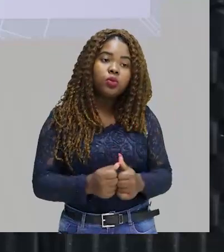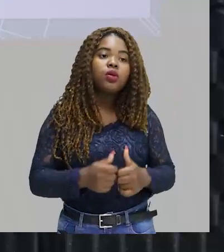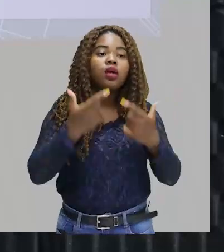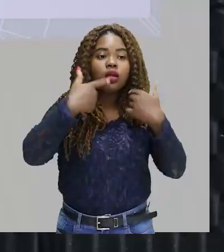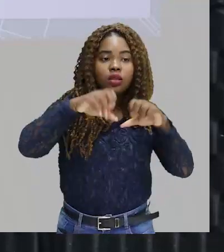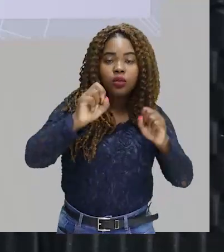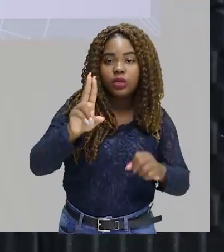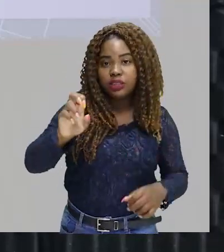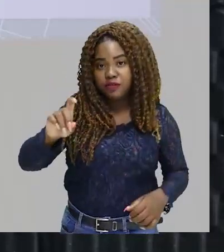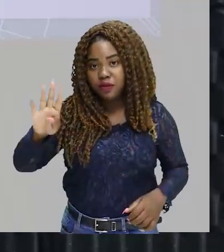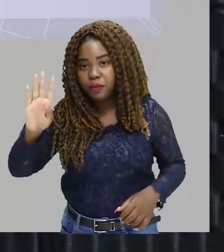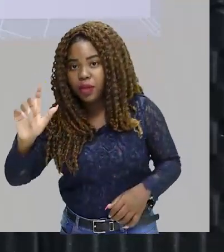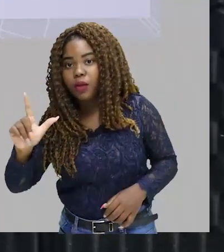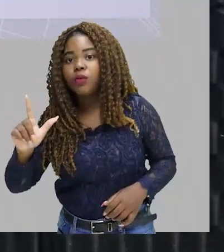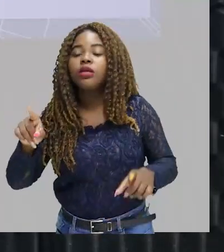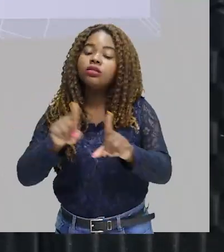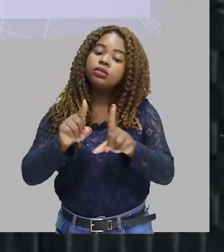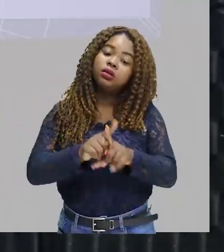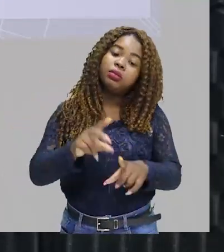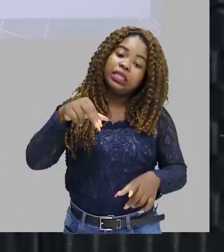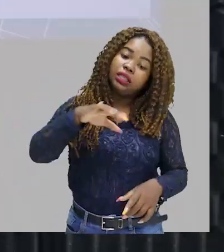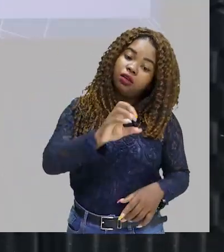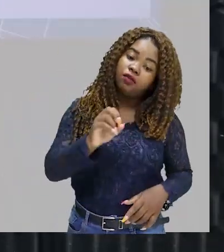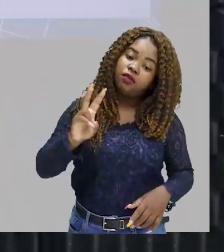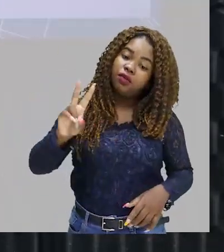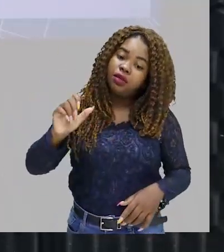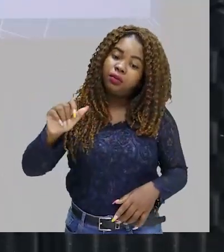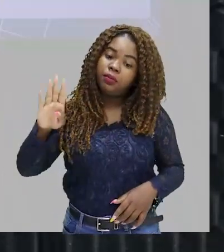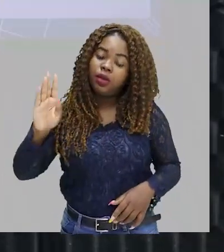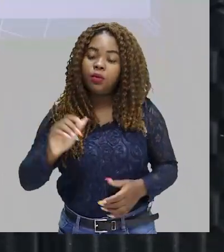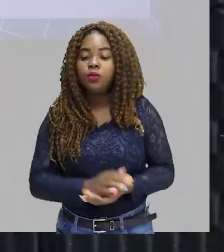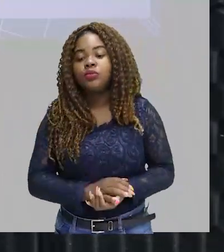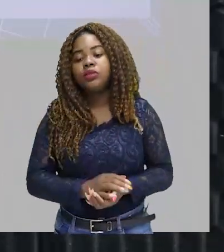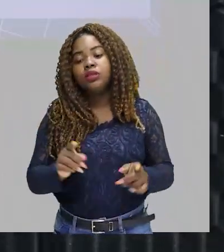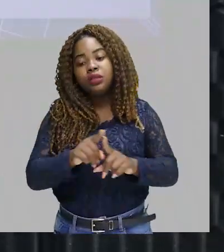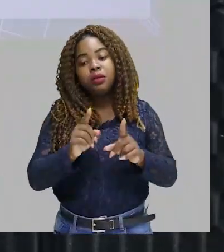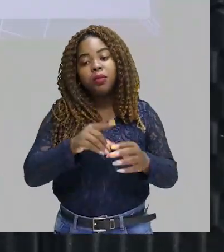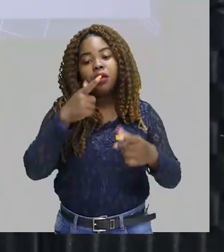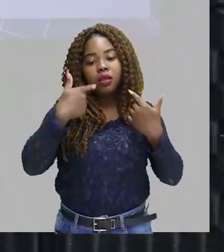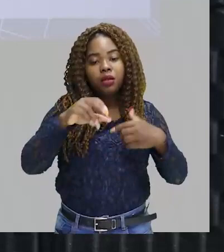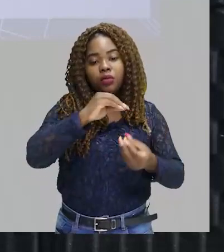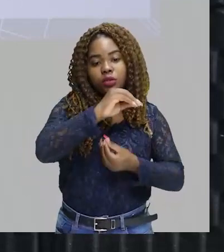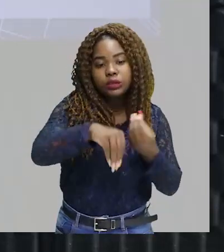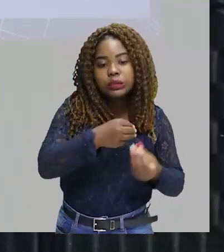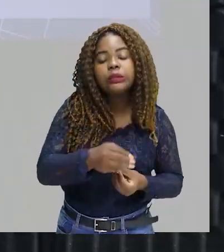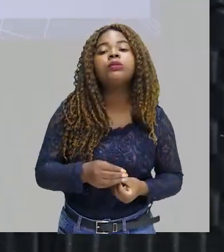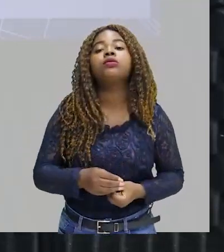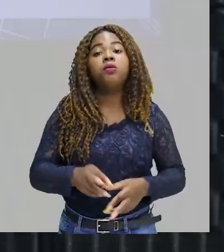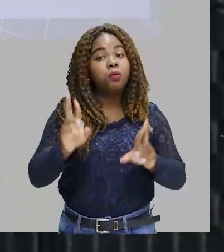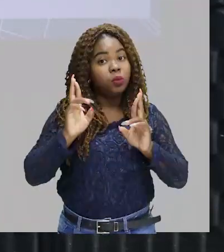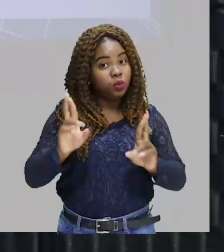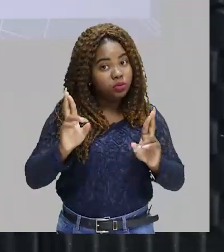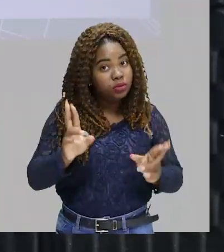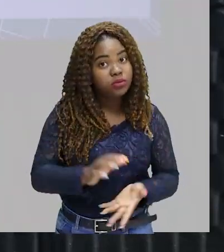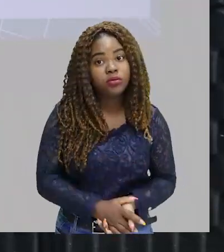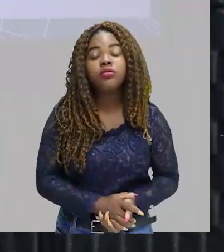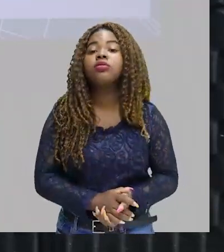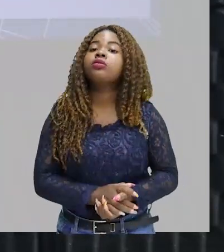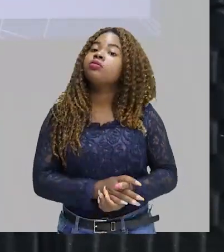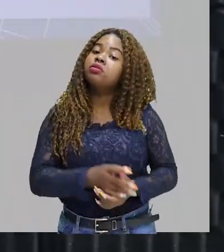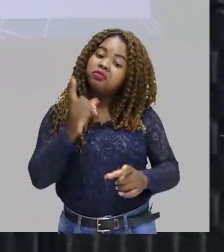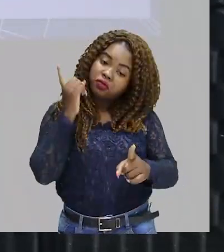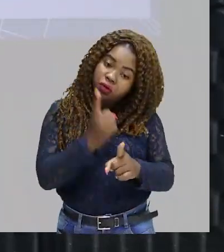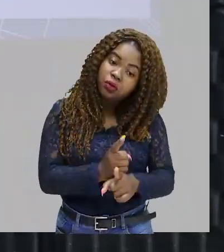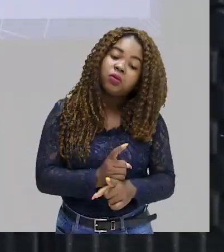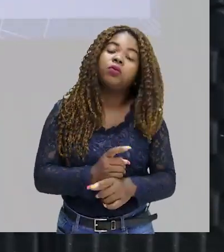linguagem verbal, a linguagem não verbal e vão encontrar a linguagem mista. Podem aguardar, podem esperar que certamente vocês vão